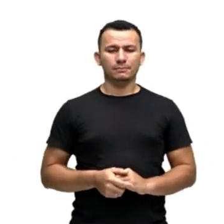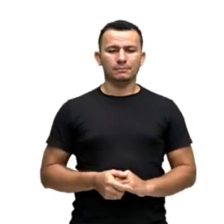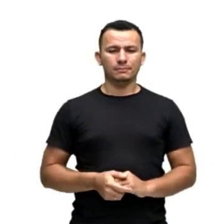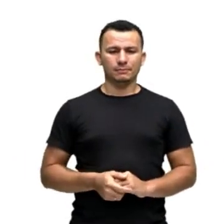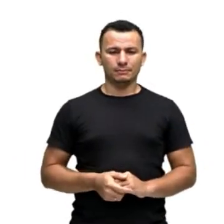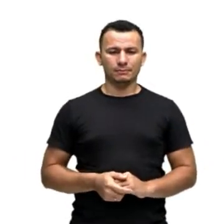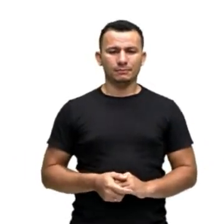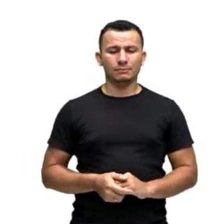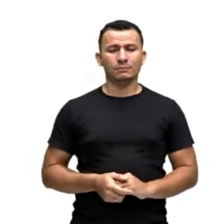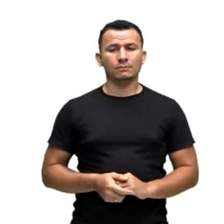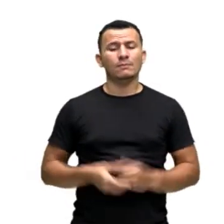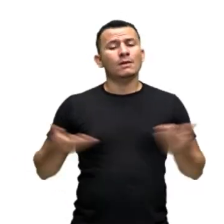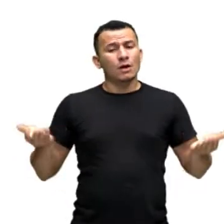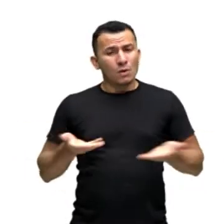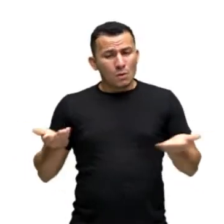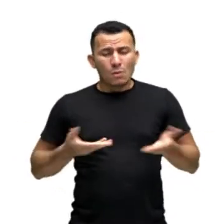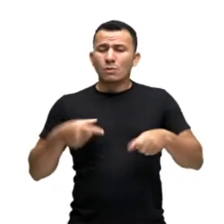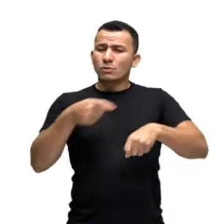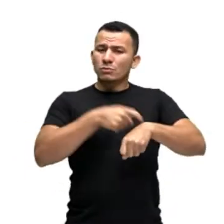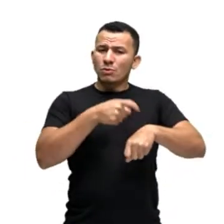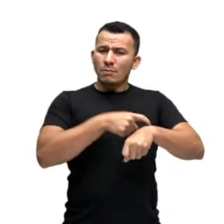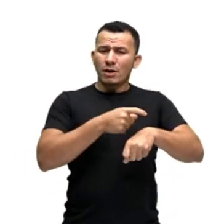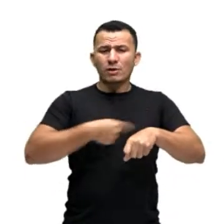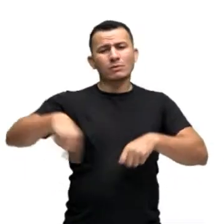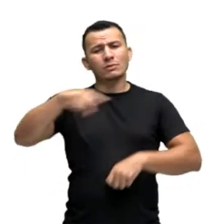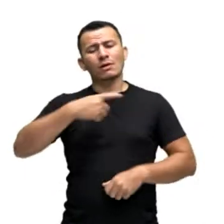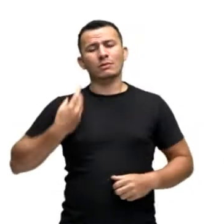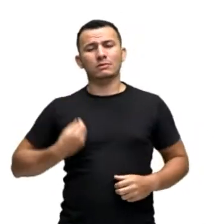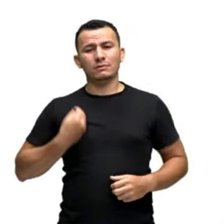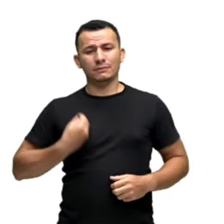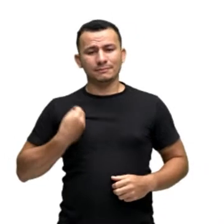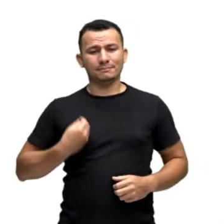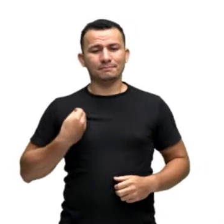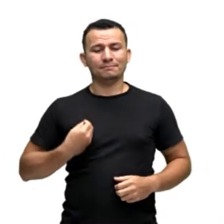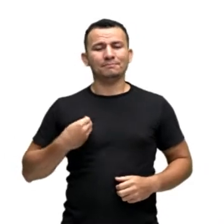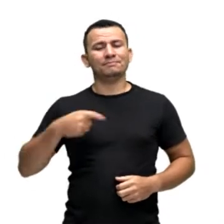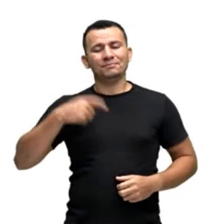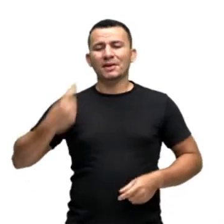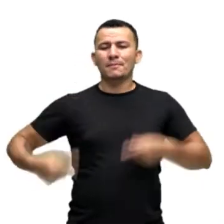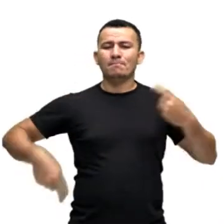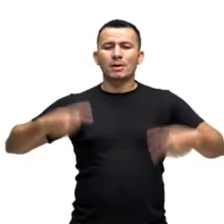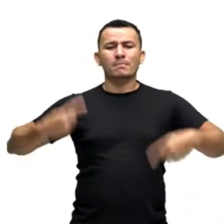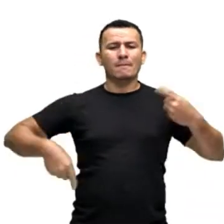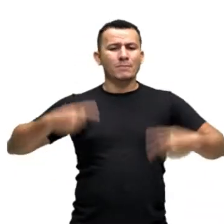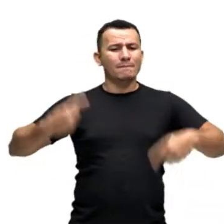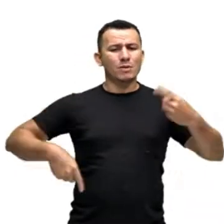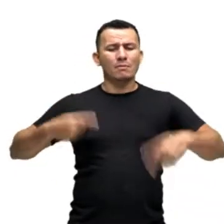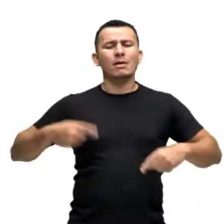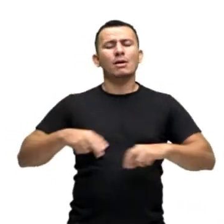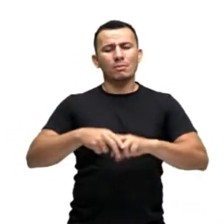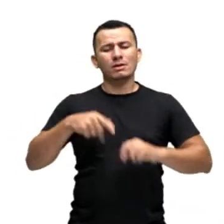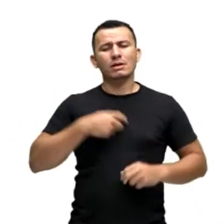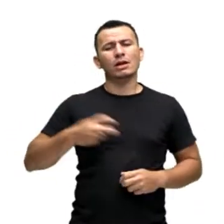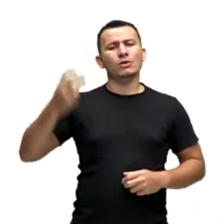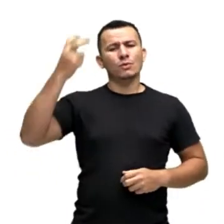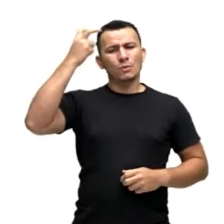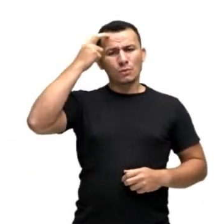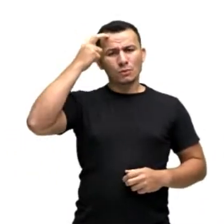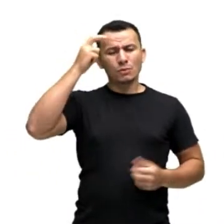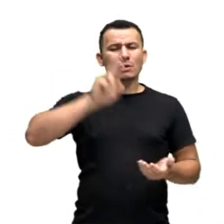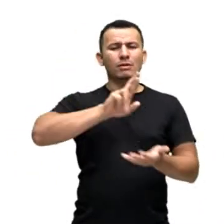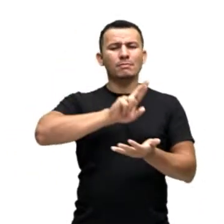Vivemos um momento em que muito se discute a questão da multiculturalidade